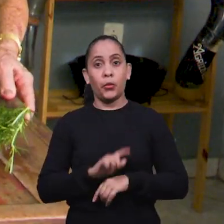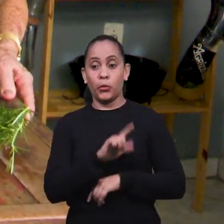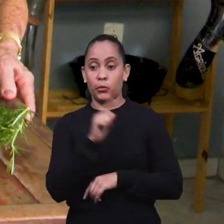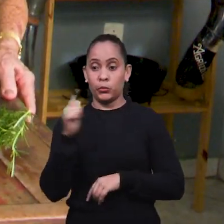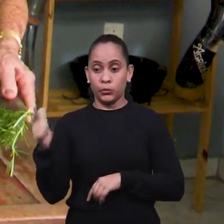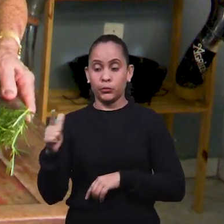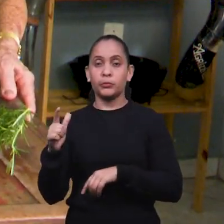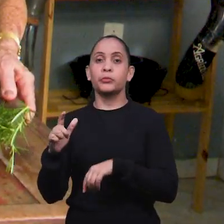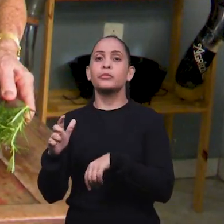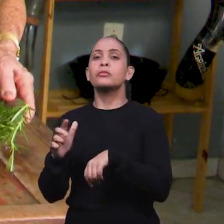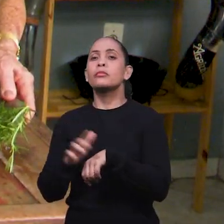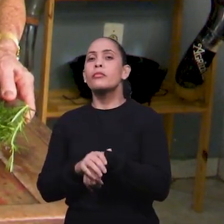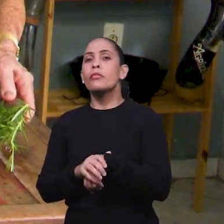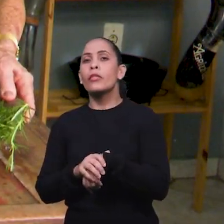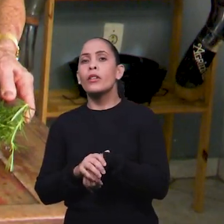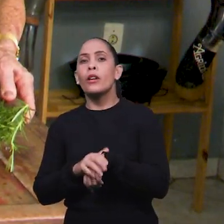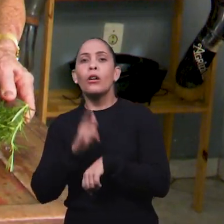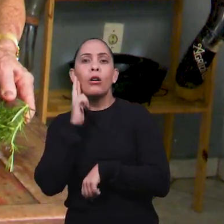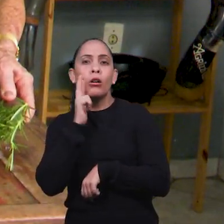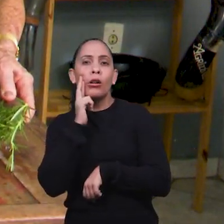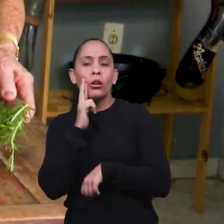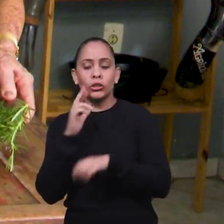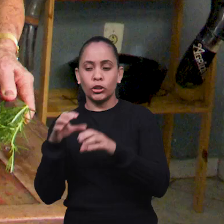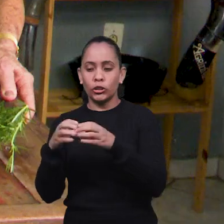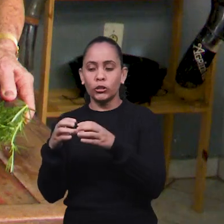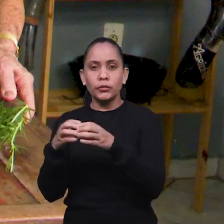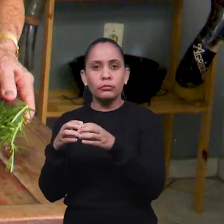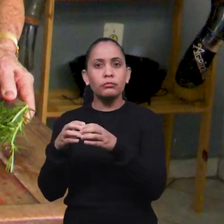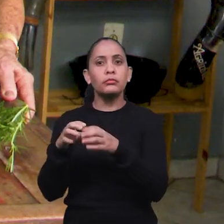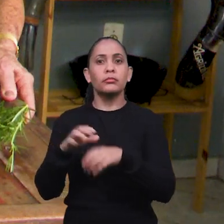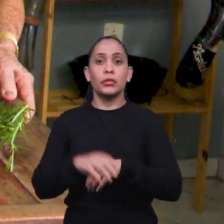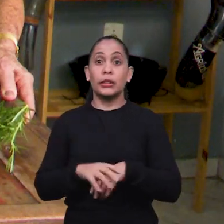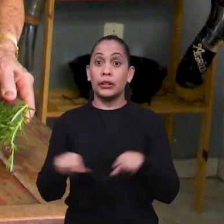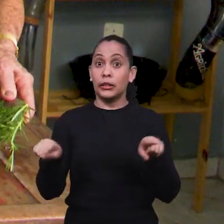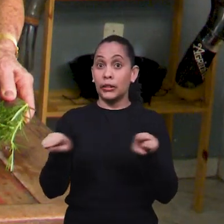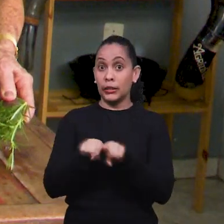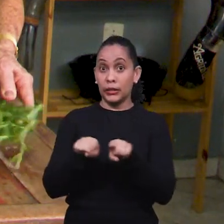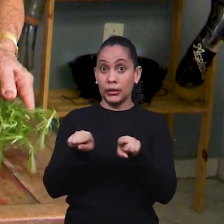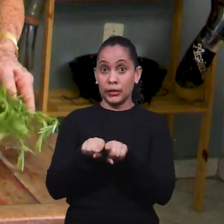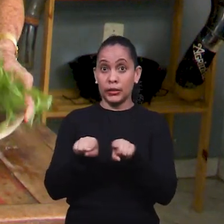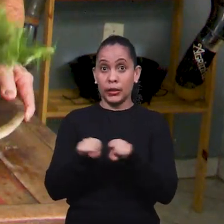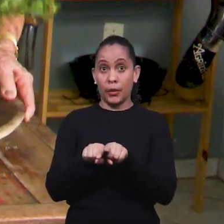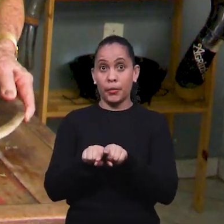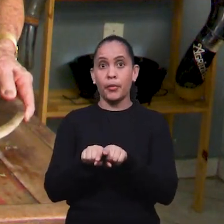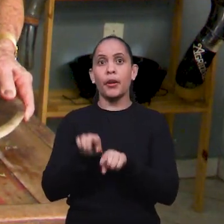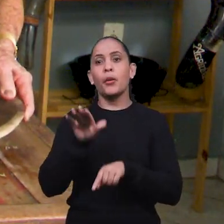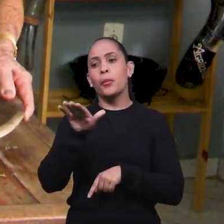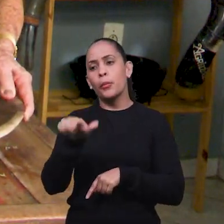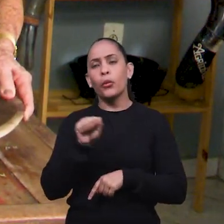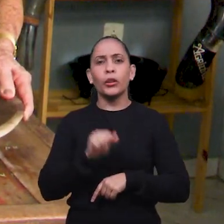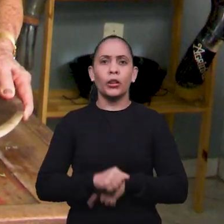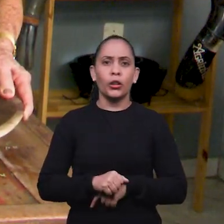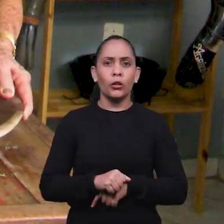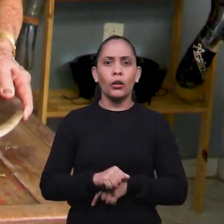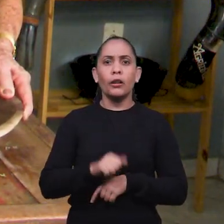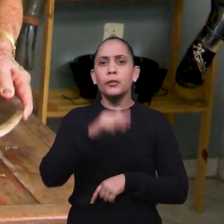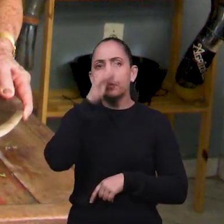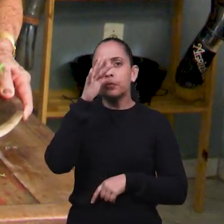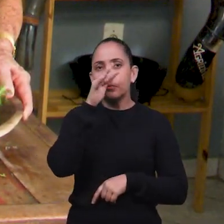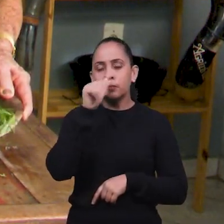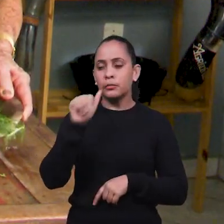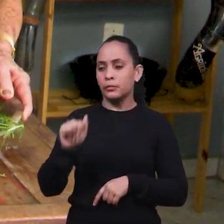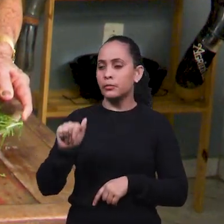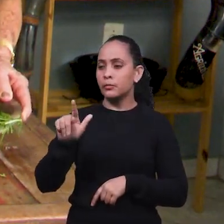tá vendo? Cebola, tomate, cenoura, alho e um pouquinho Alecrim. do